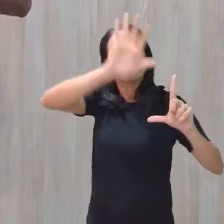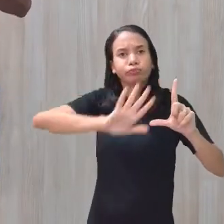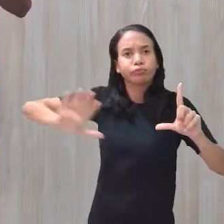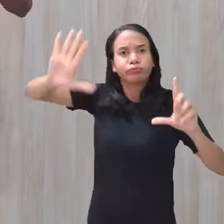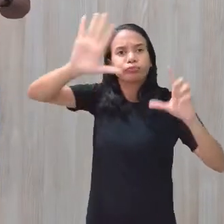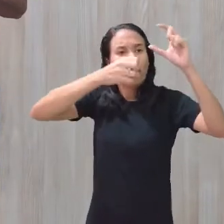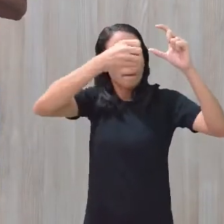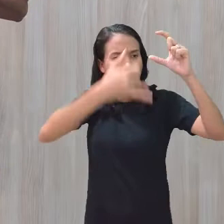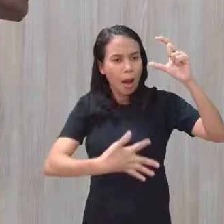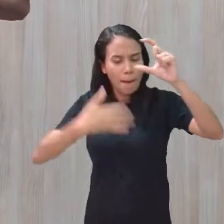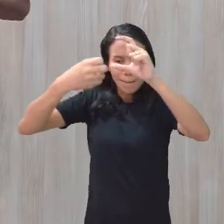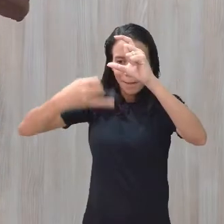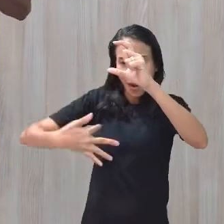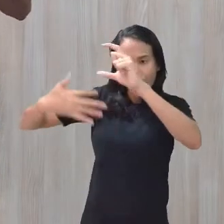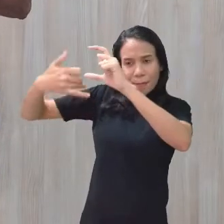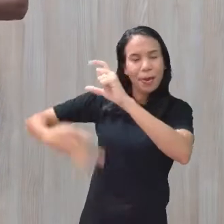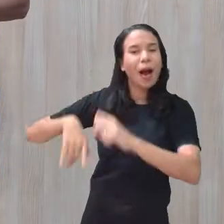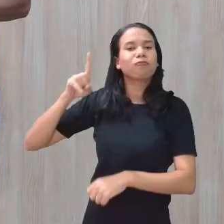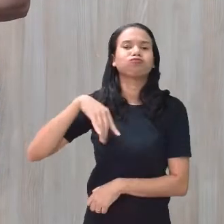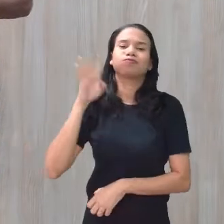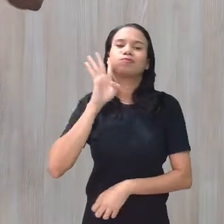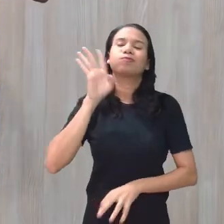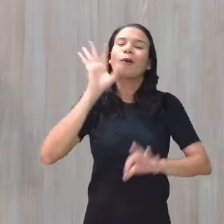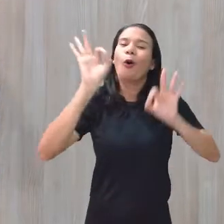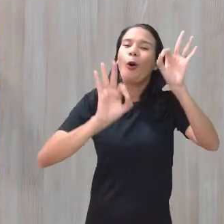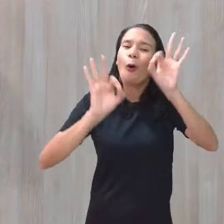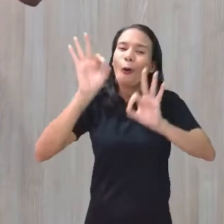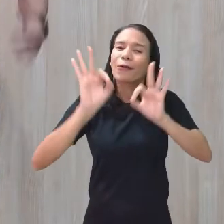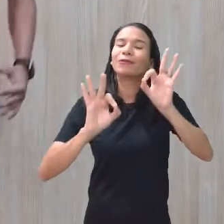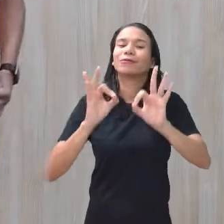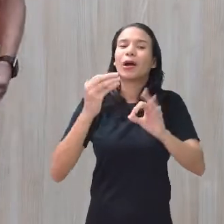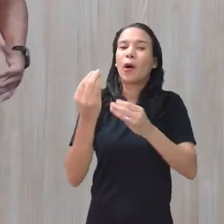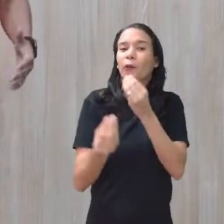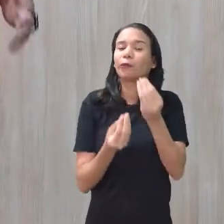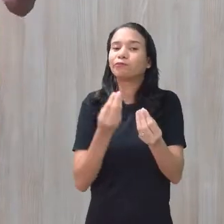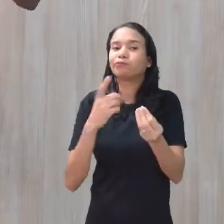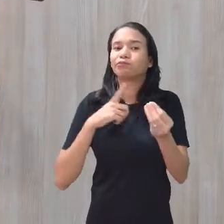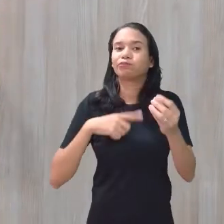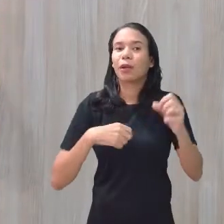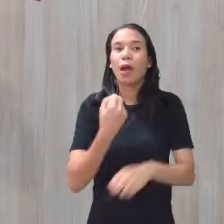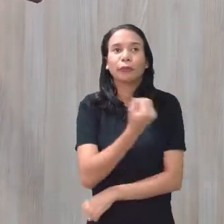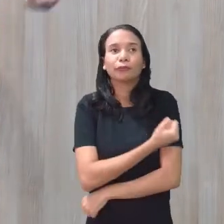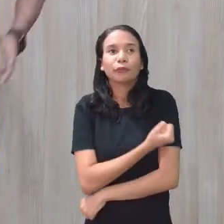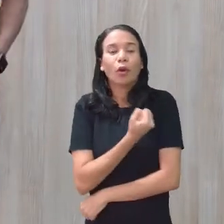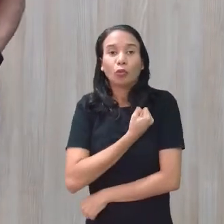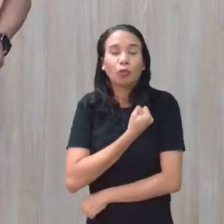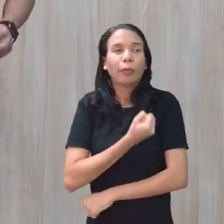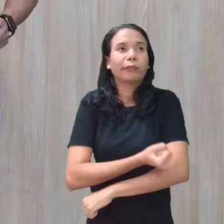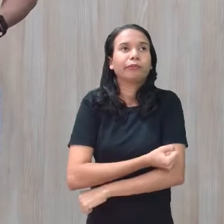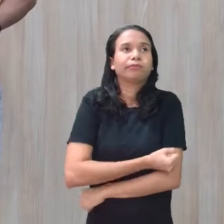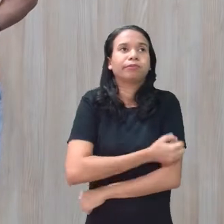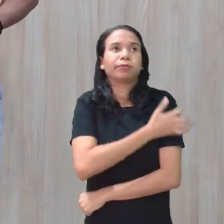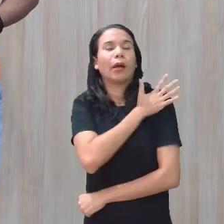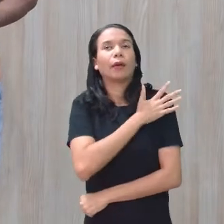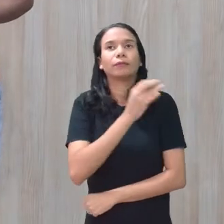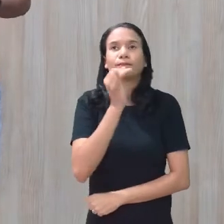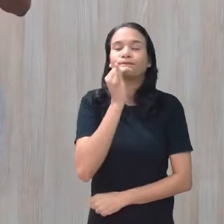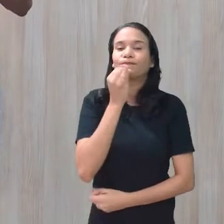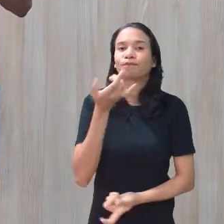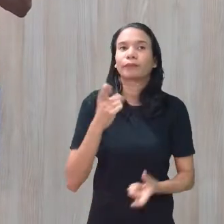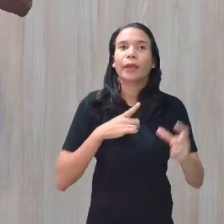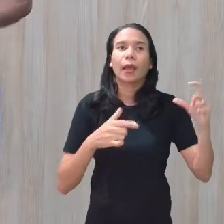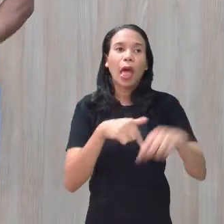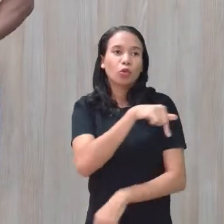está bem legal, tudo bem organizado, de acordo com as playlists. Então você pode assistir aí a playlist